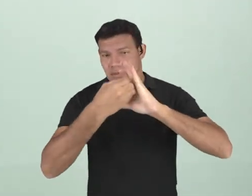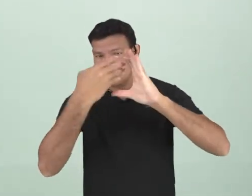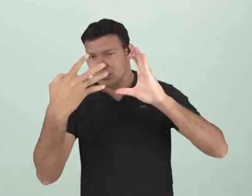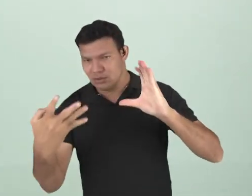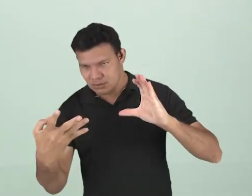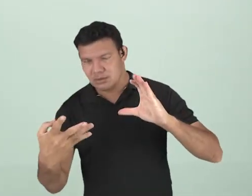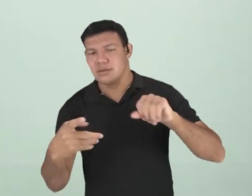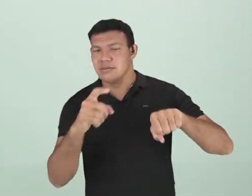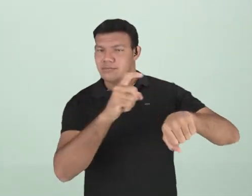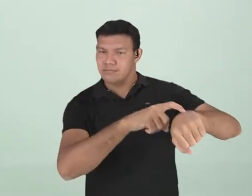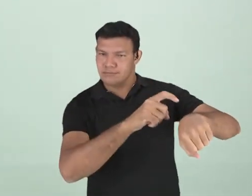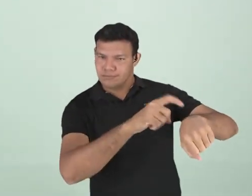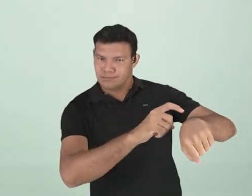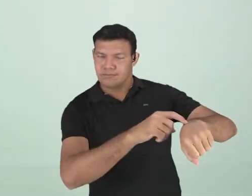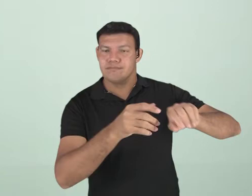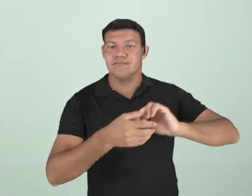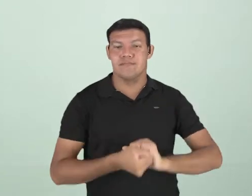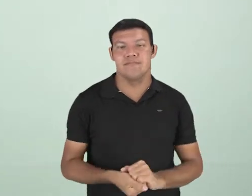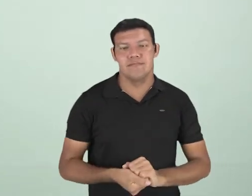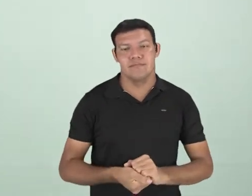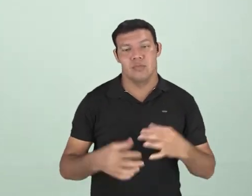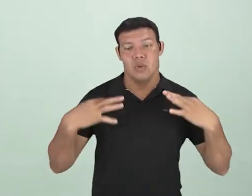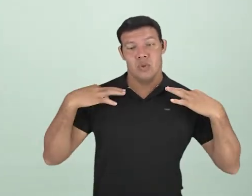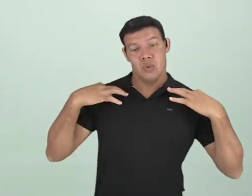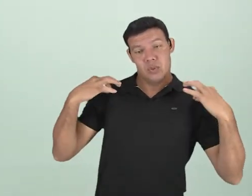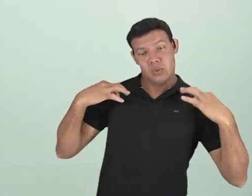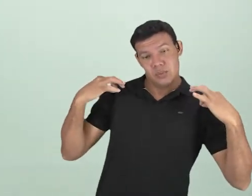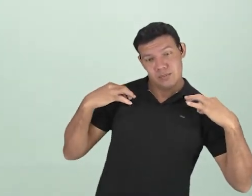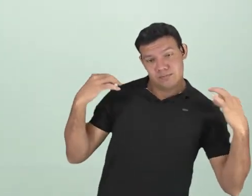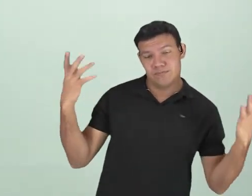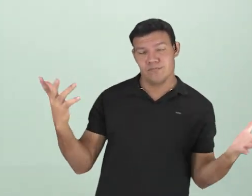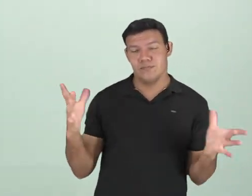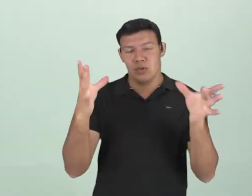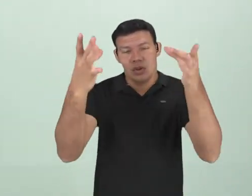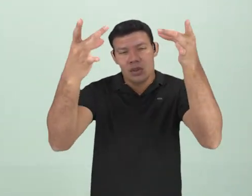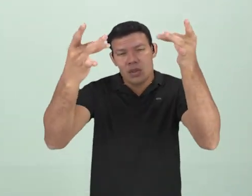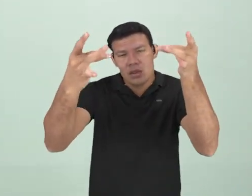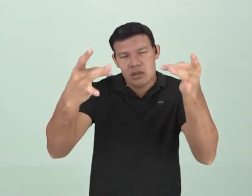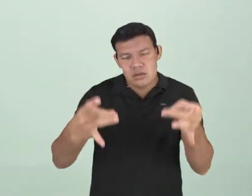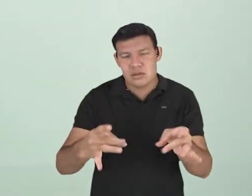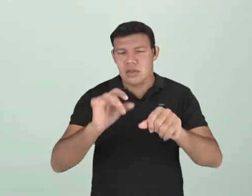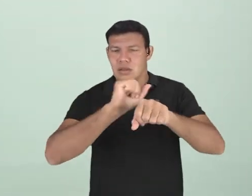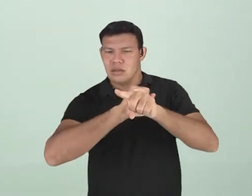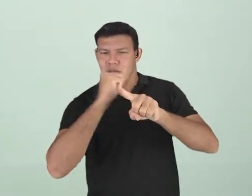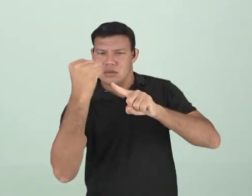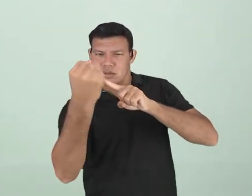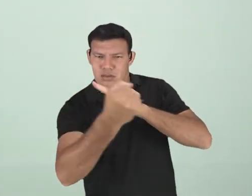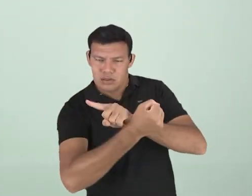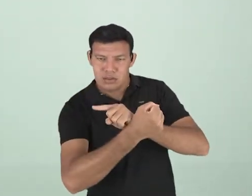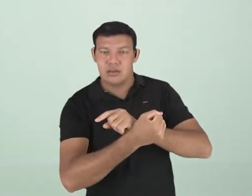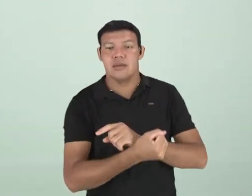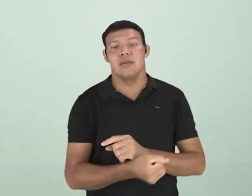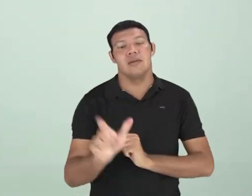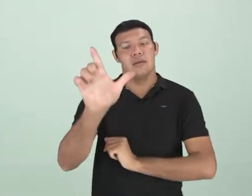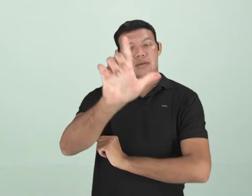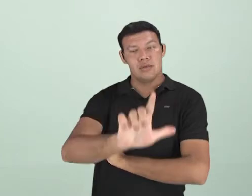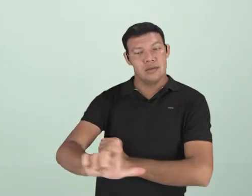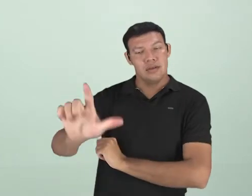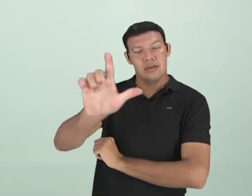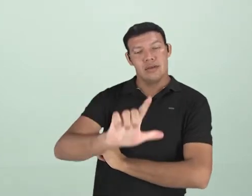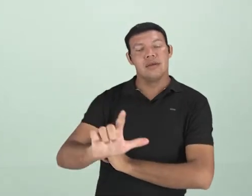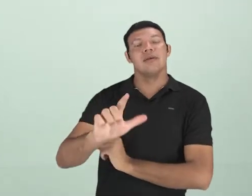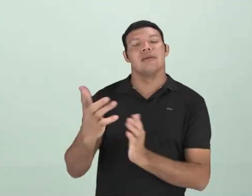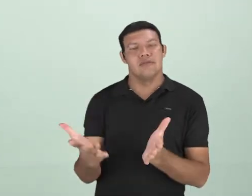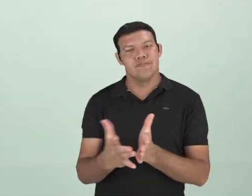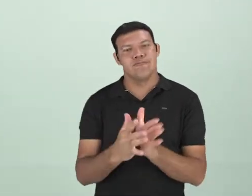época, a partir das vestimentas, a partir da descrição da sociedade. Então, a literatura ela vai